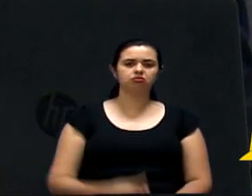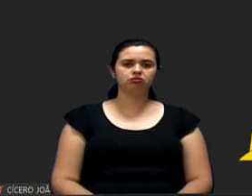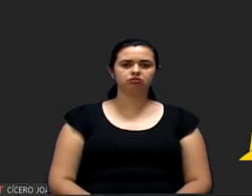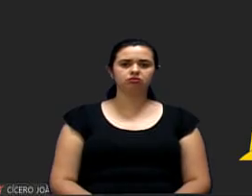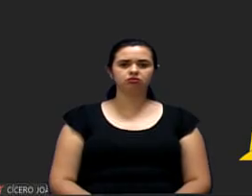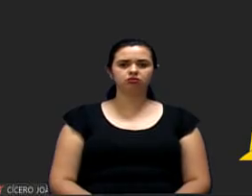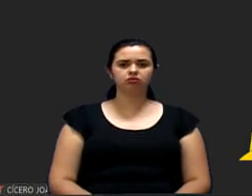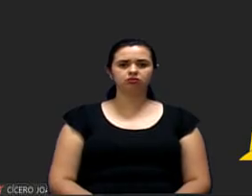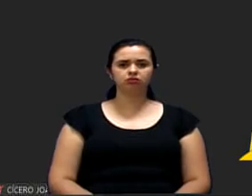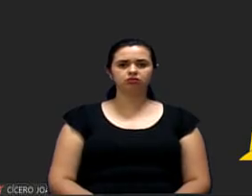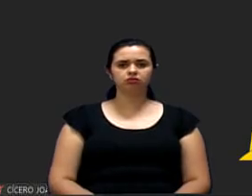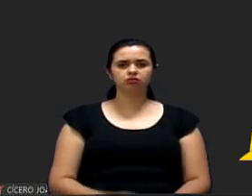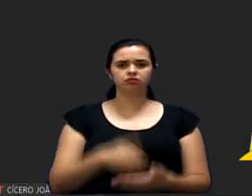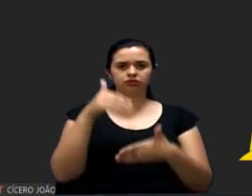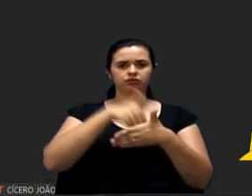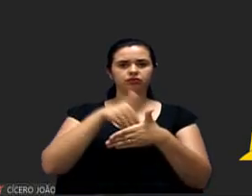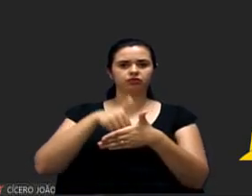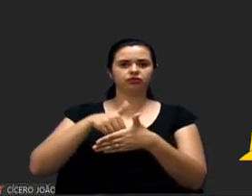votação.